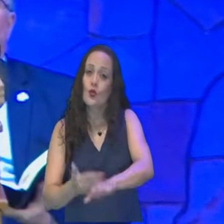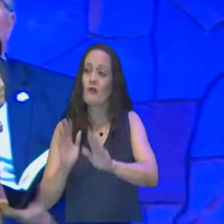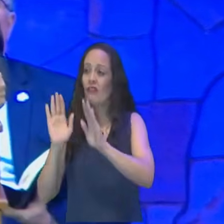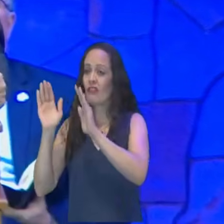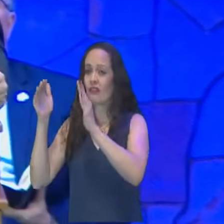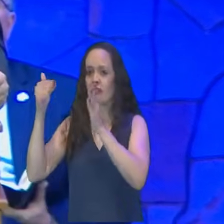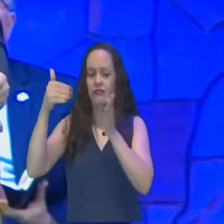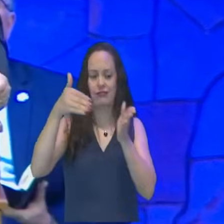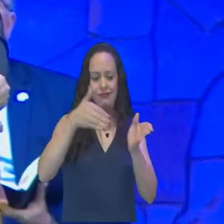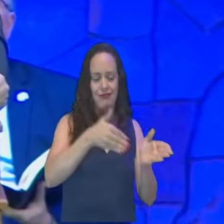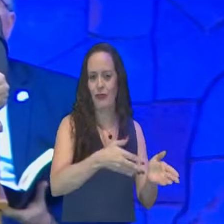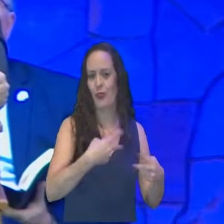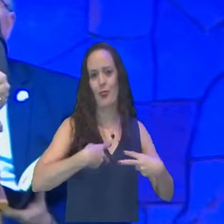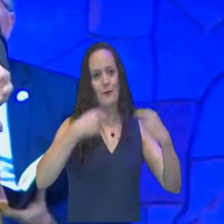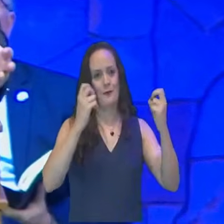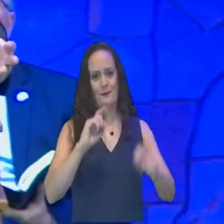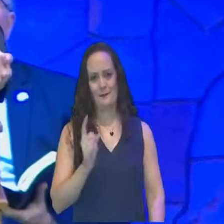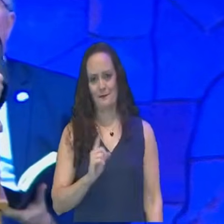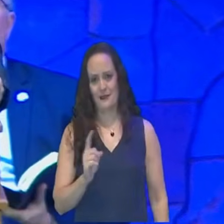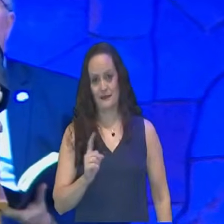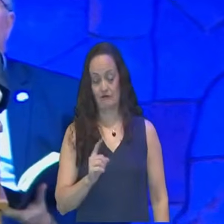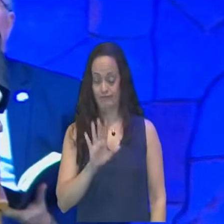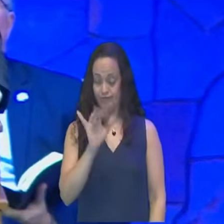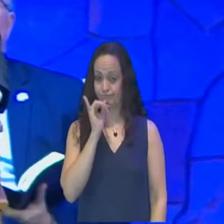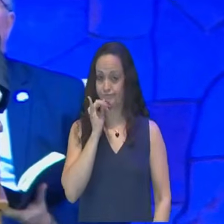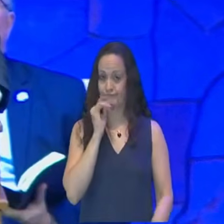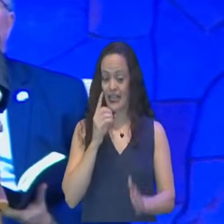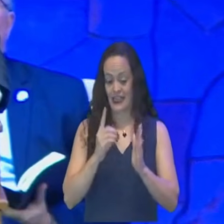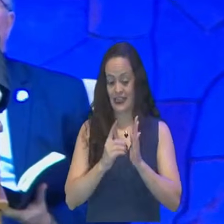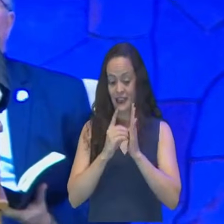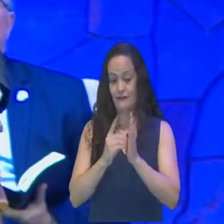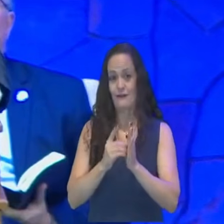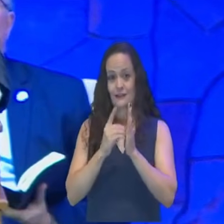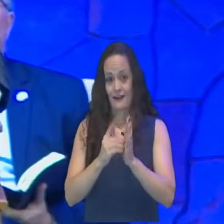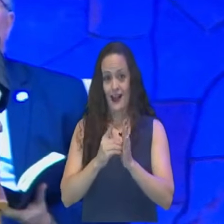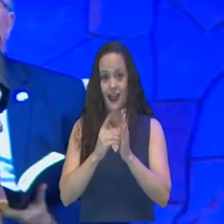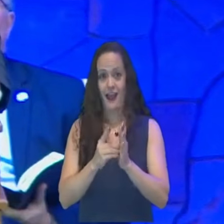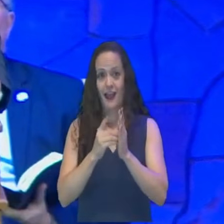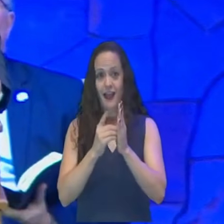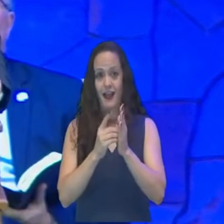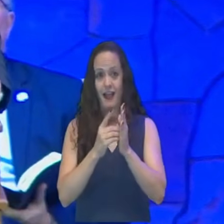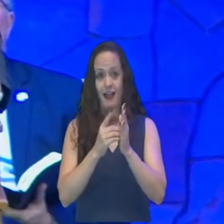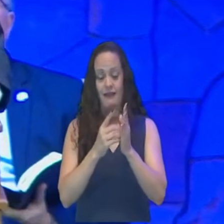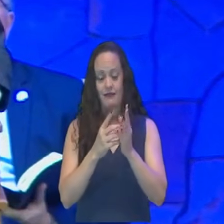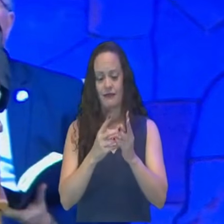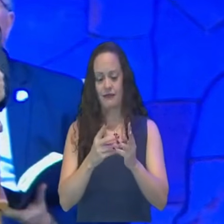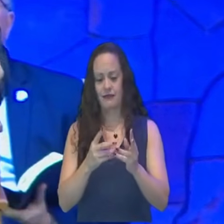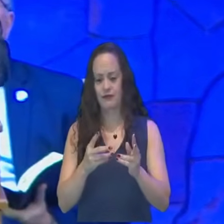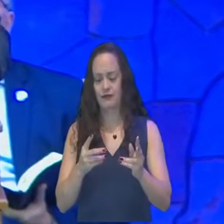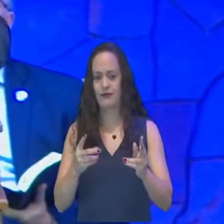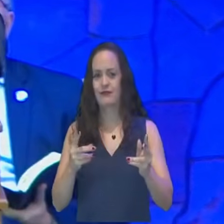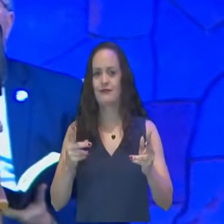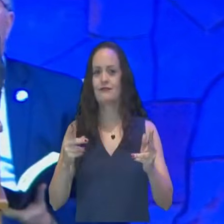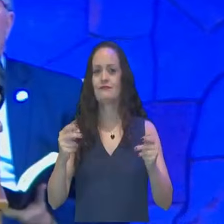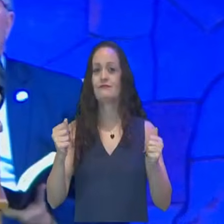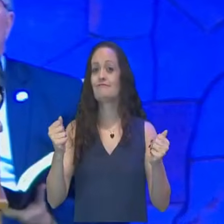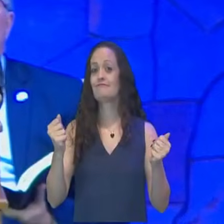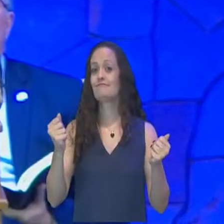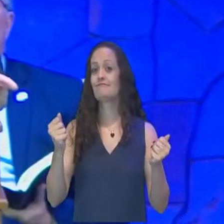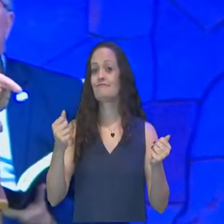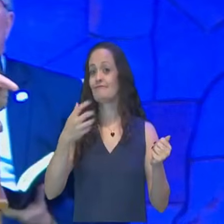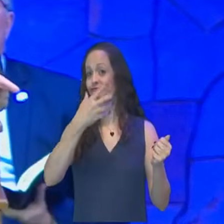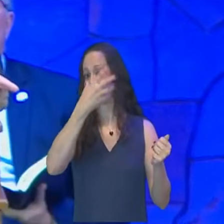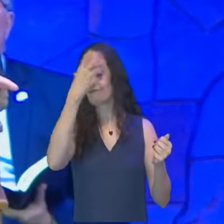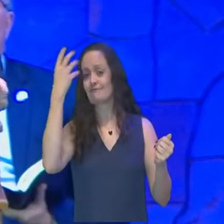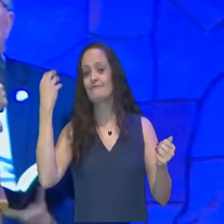a nossa liturgia pessoal, a nossa devocional, ela começa a ser moldada e sutilmente transferida